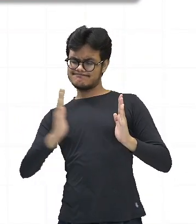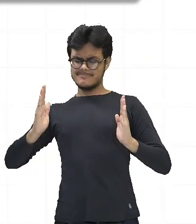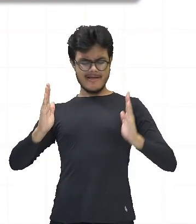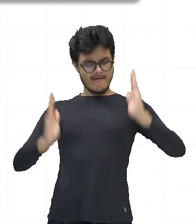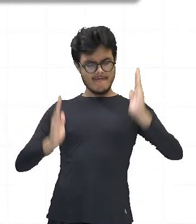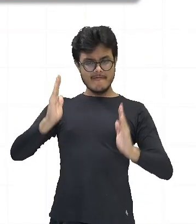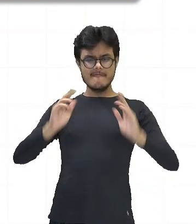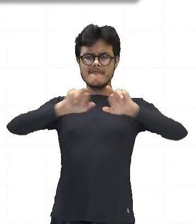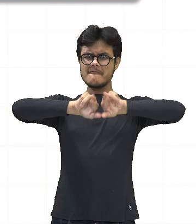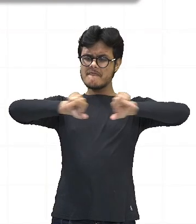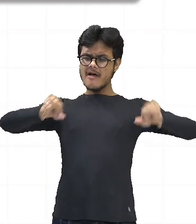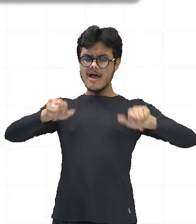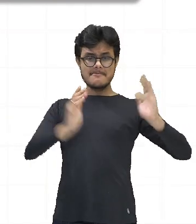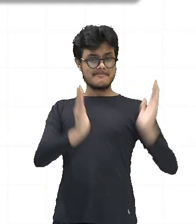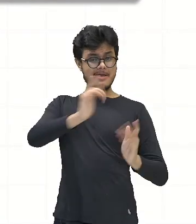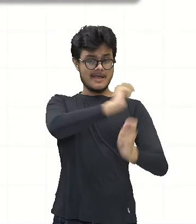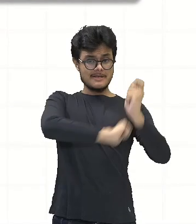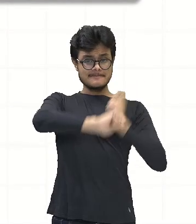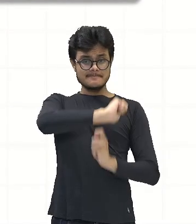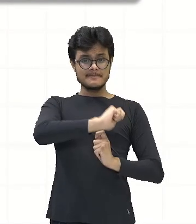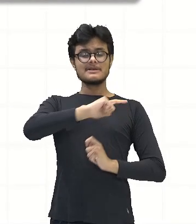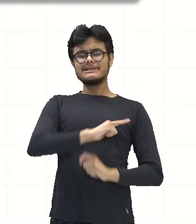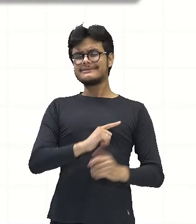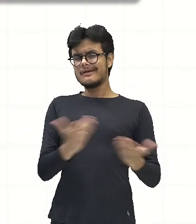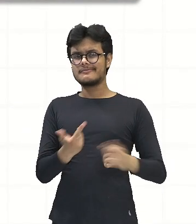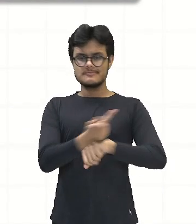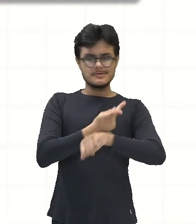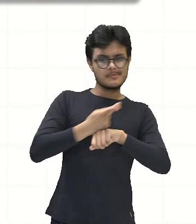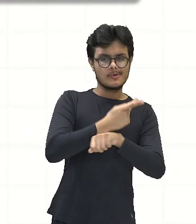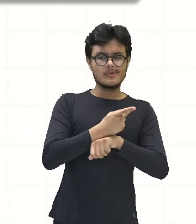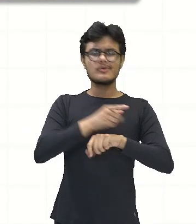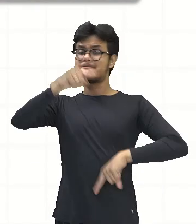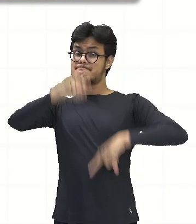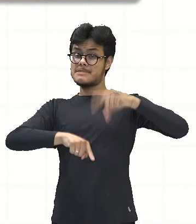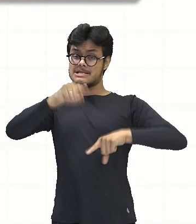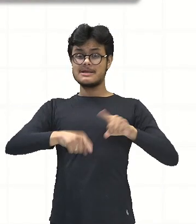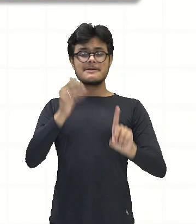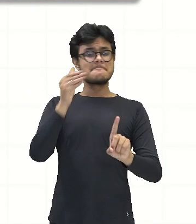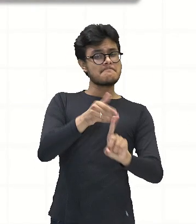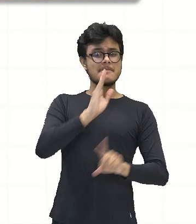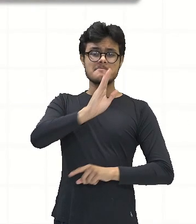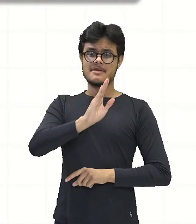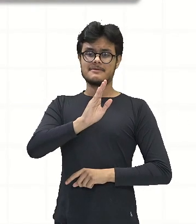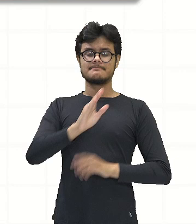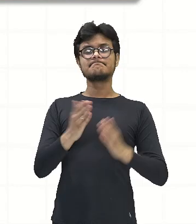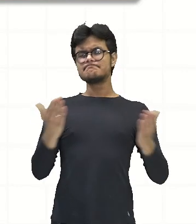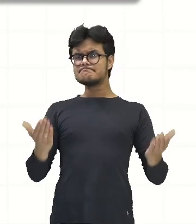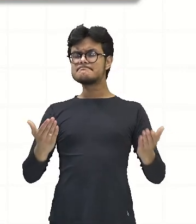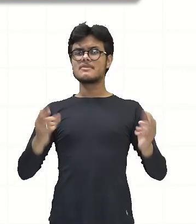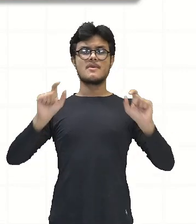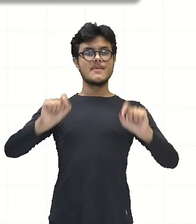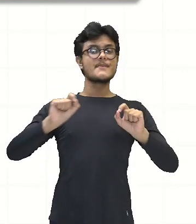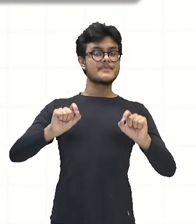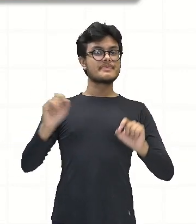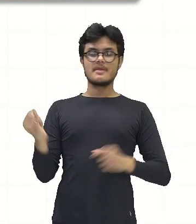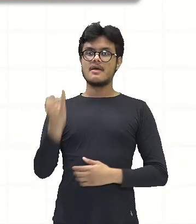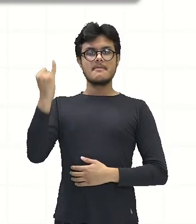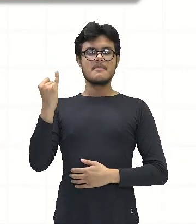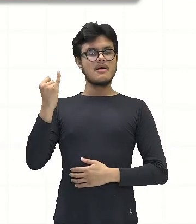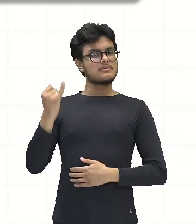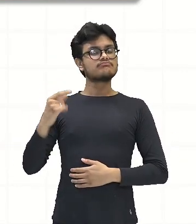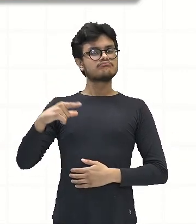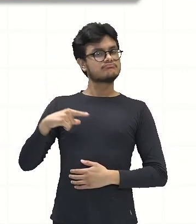Onde nós vamos ter ali a exploração de algum item, né? E essas atividades que foram aí